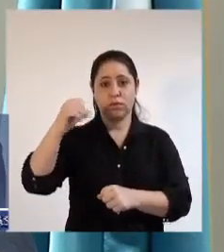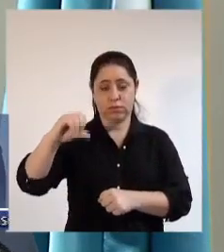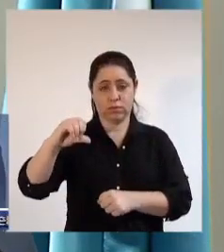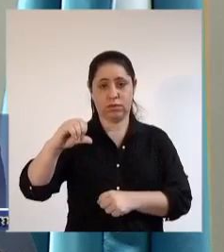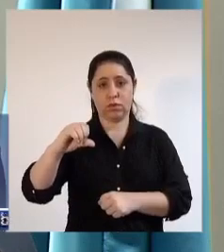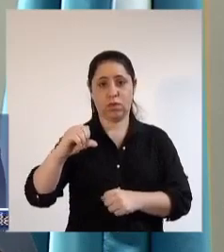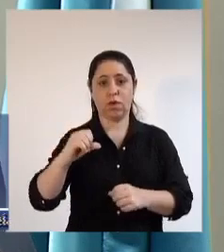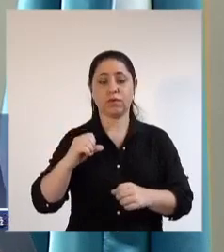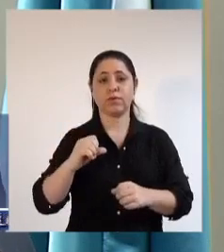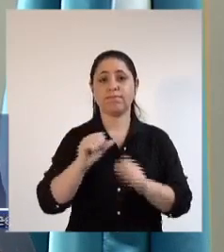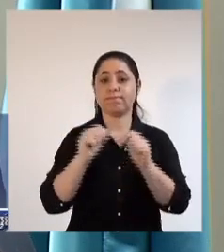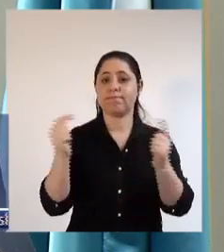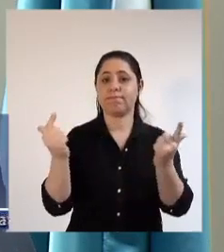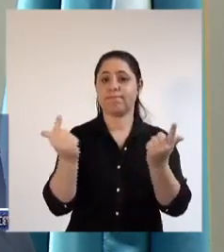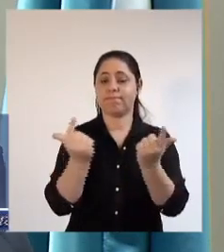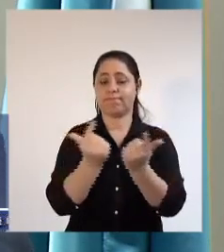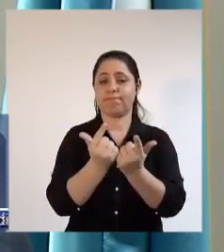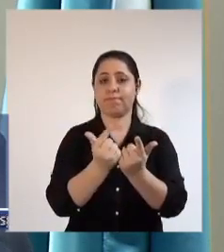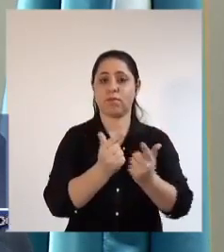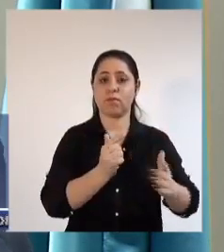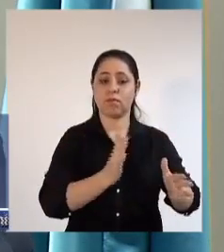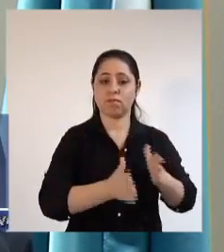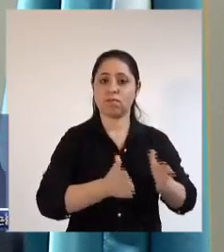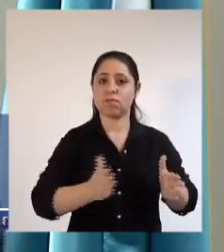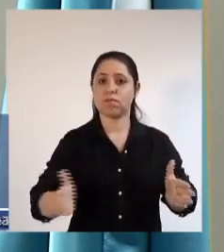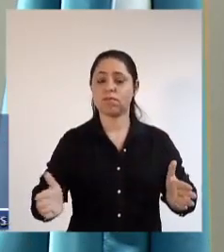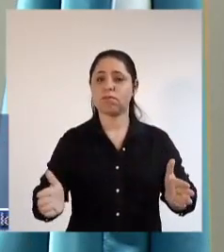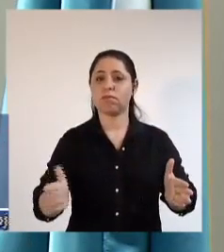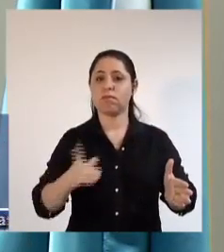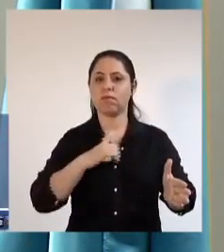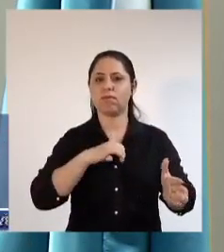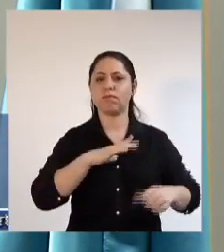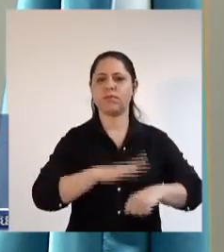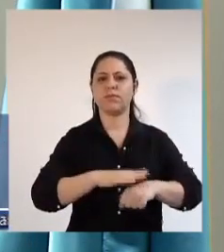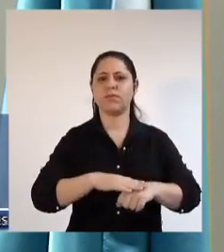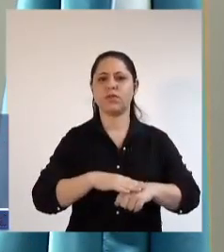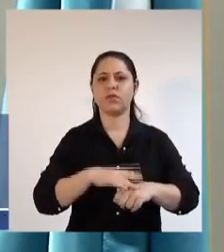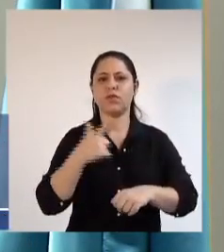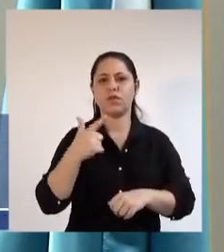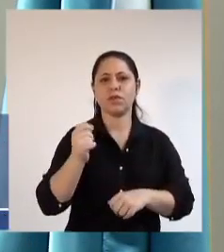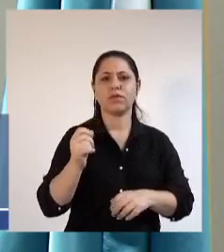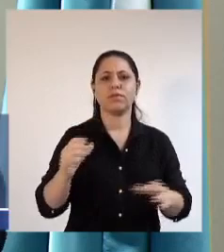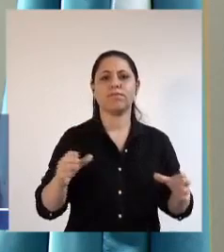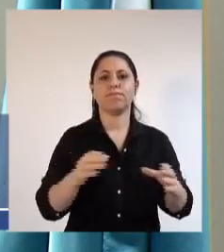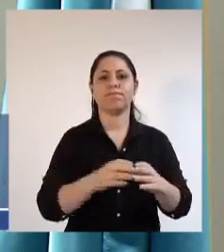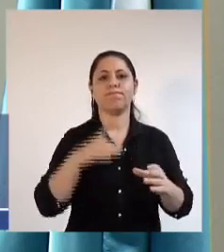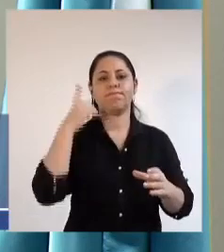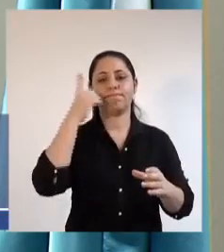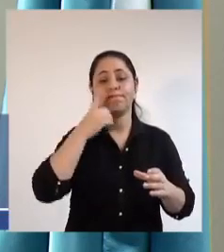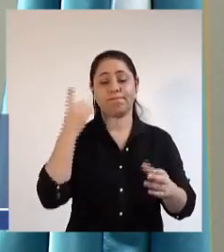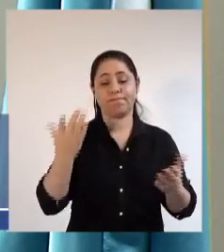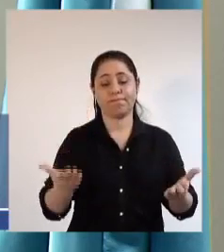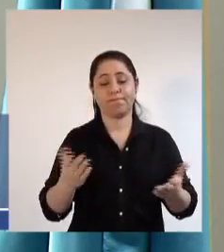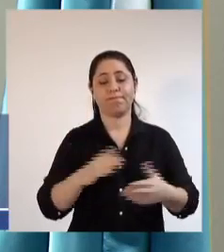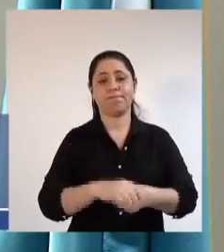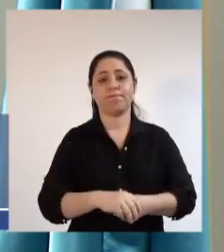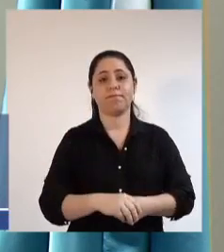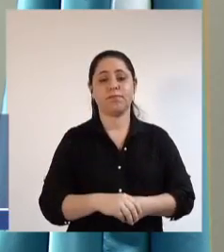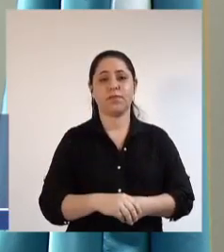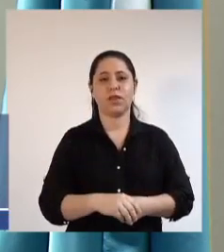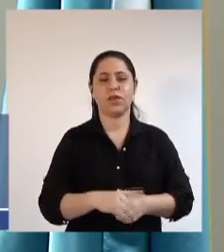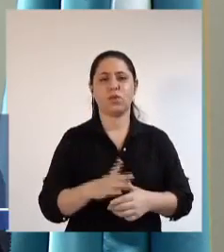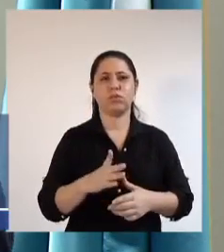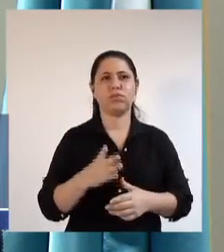legislatura já tem mais de 20 frente parlamentares na legislatura passada